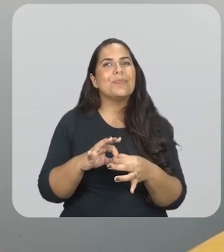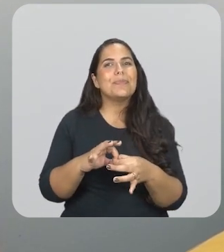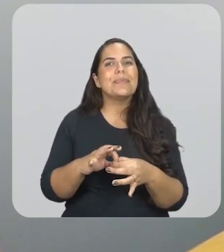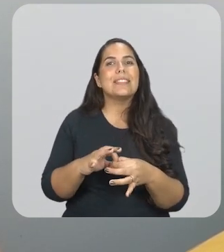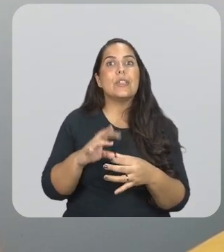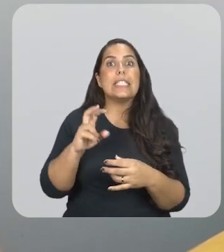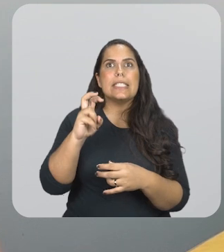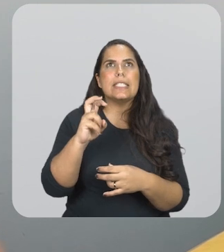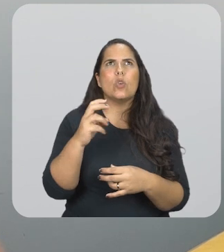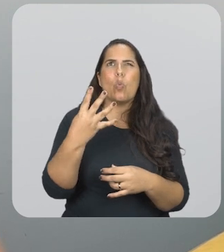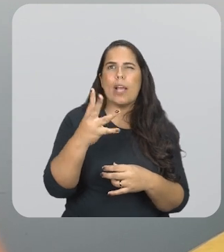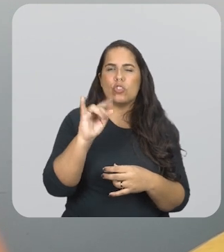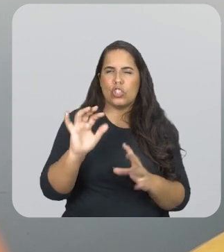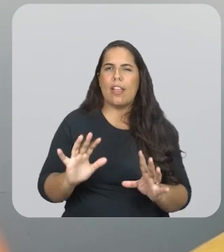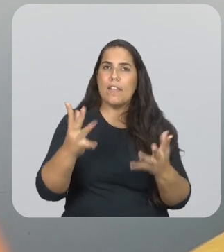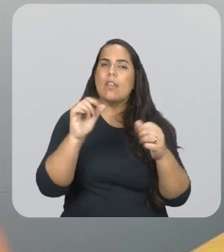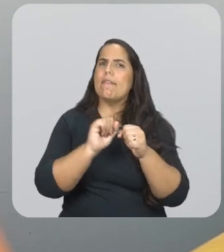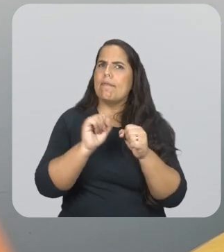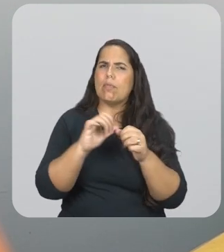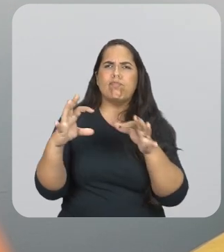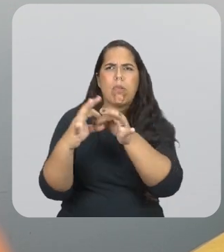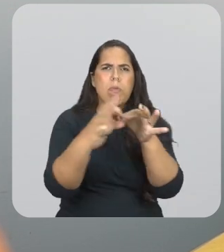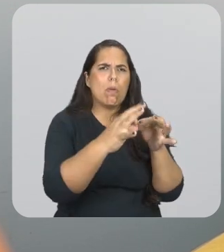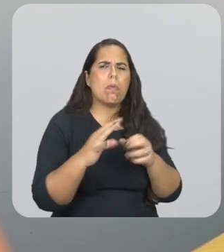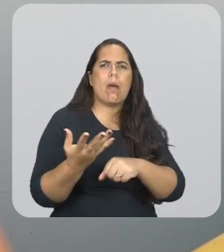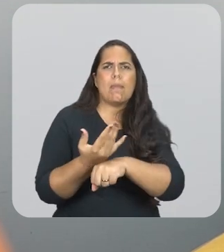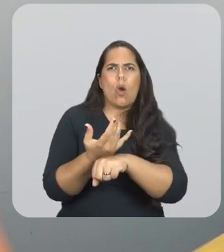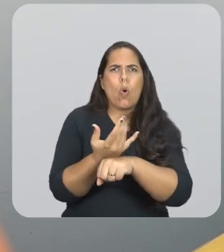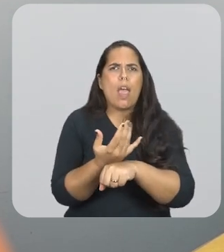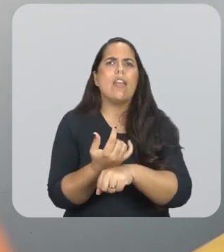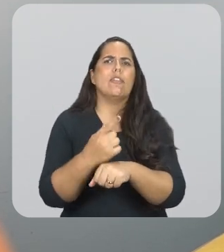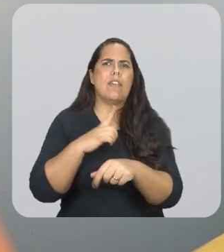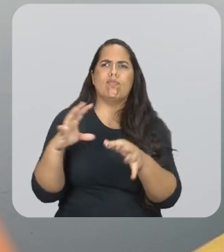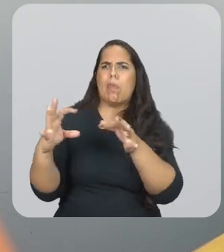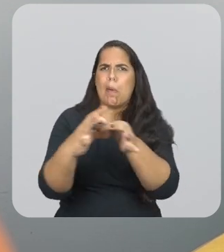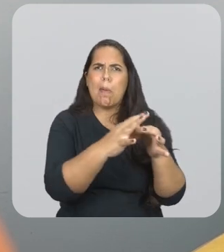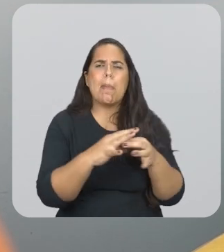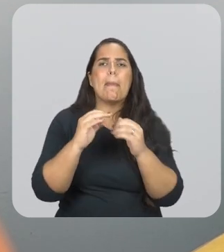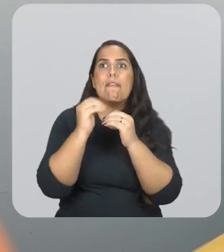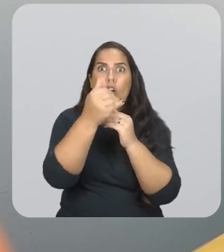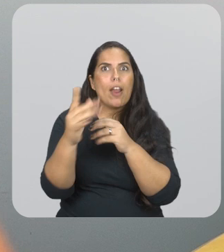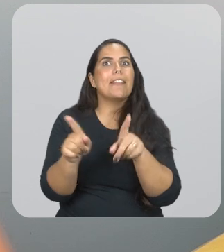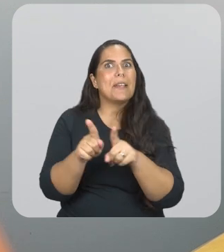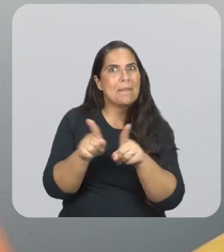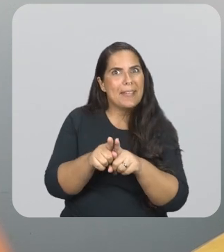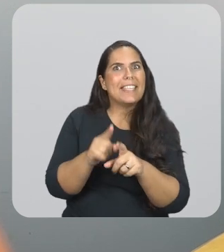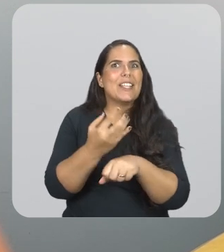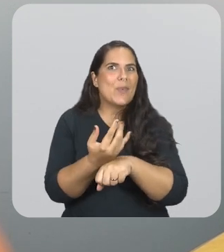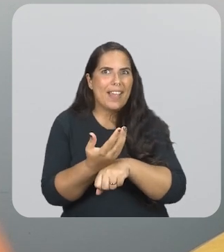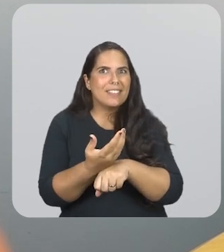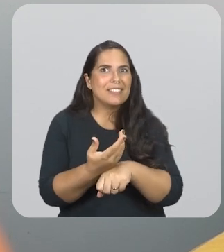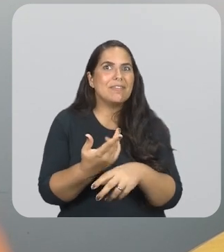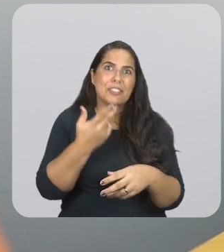gente, nesses 4 dias de evento, a gente fez muita conexão para a UERJ, a gente fez muita conexão da UERJ para fora da UERJ,